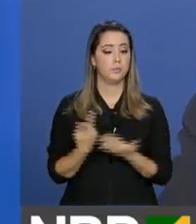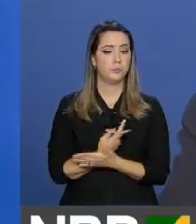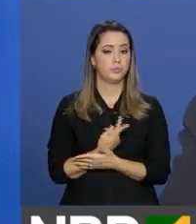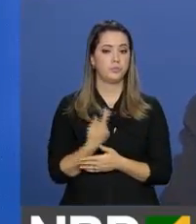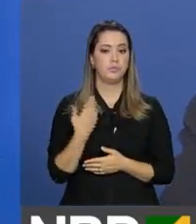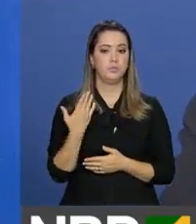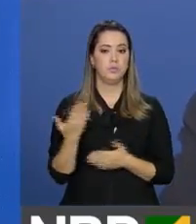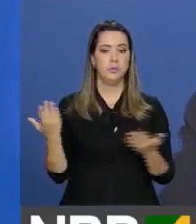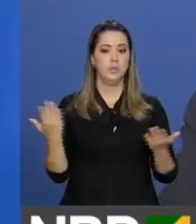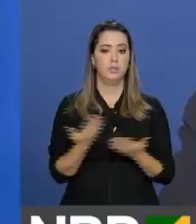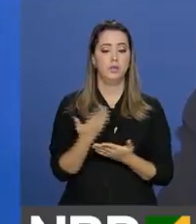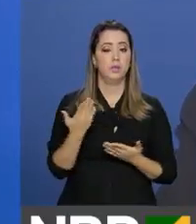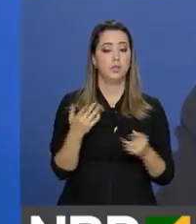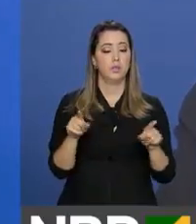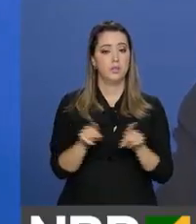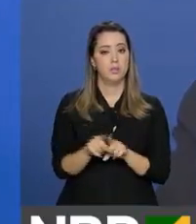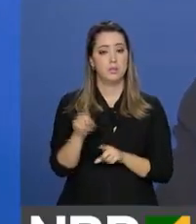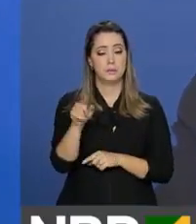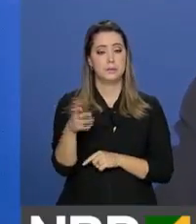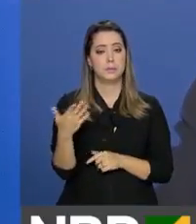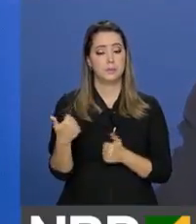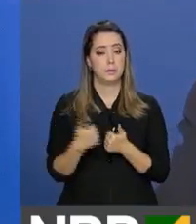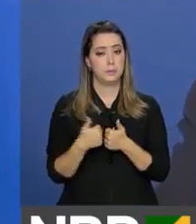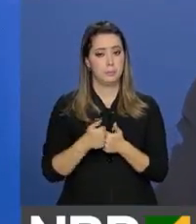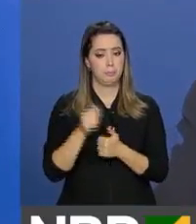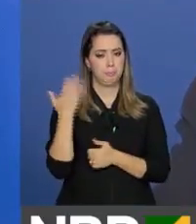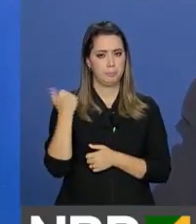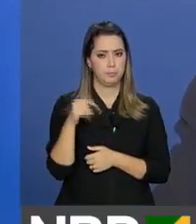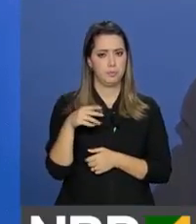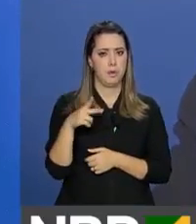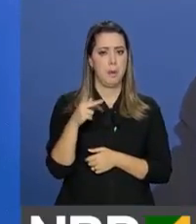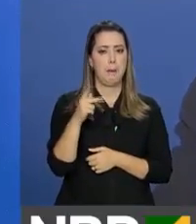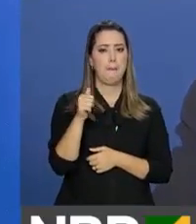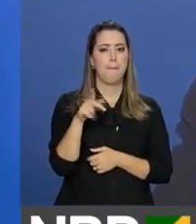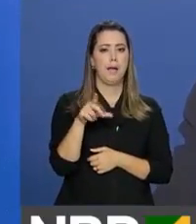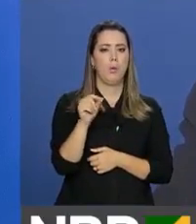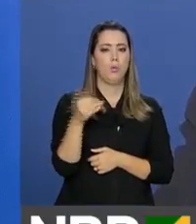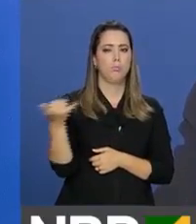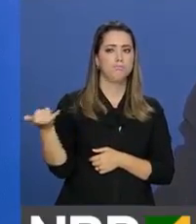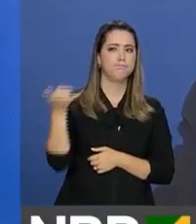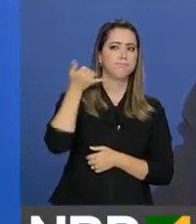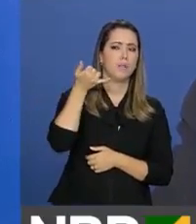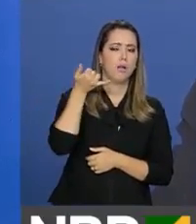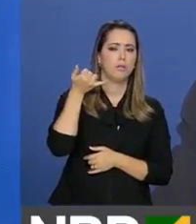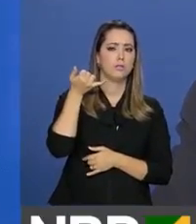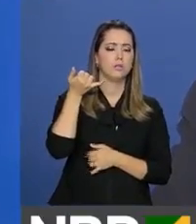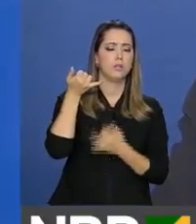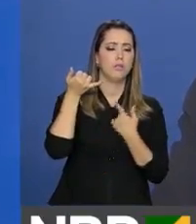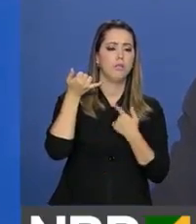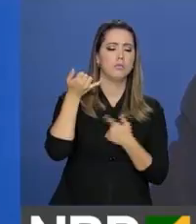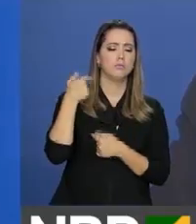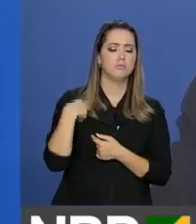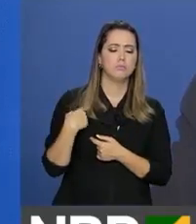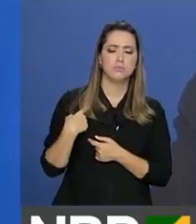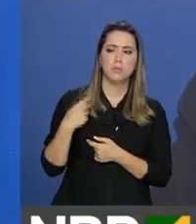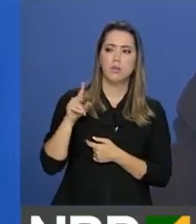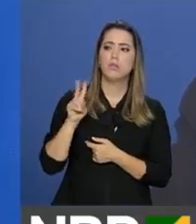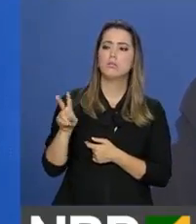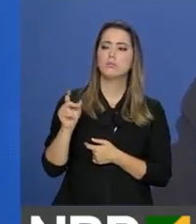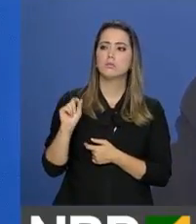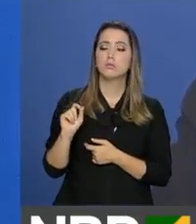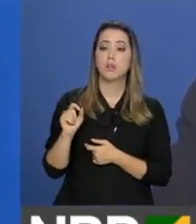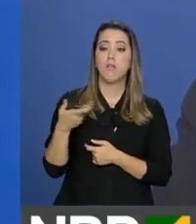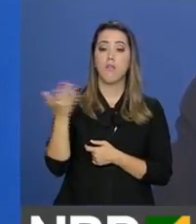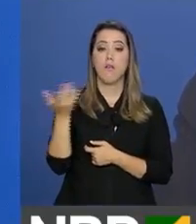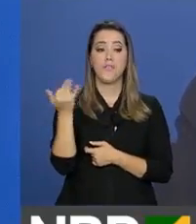verificou. Recentemente, o Paulo Caffarelli, só para dar um exemplo, me telefonou para dizer: olha, quero lhe comunicar que quando